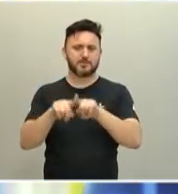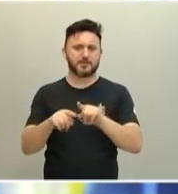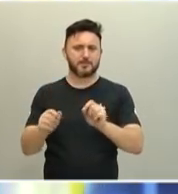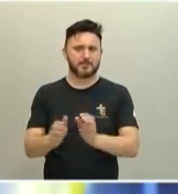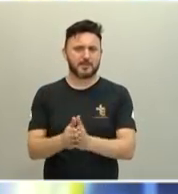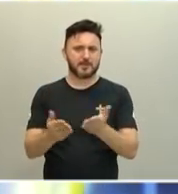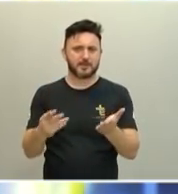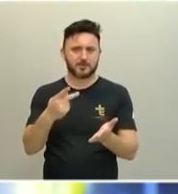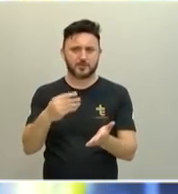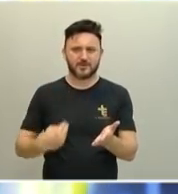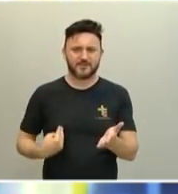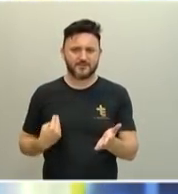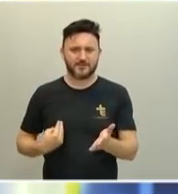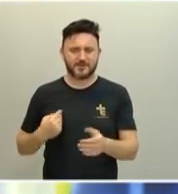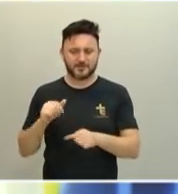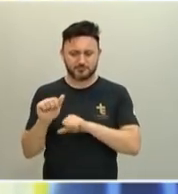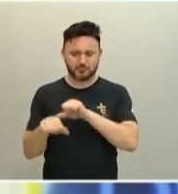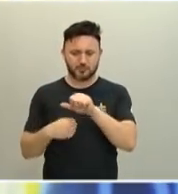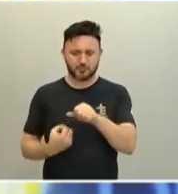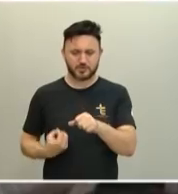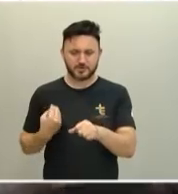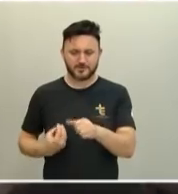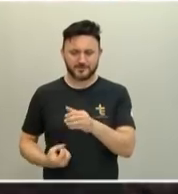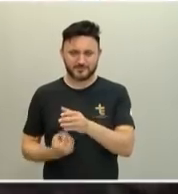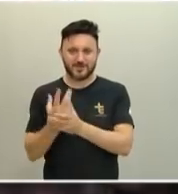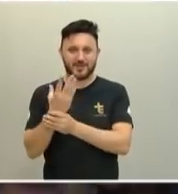vai florir. Aleluia!